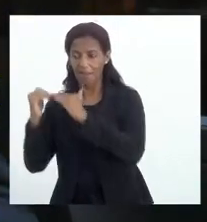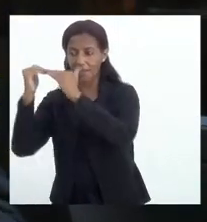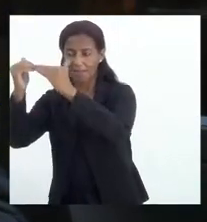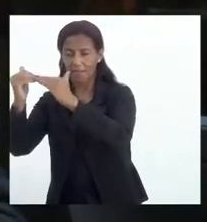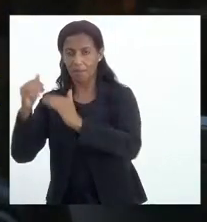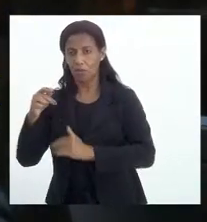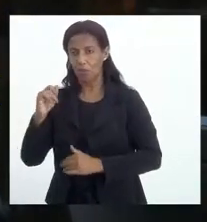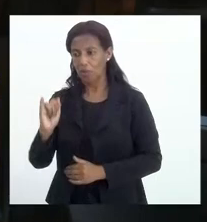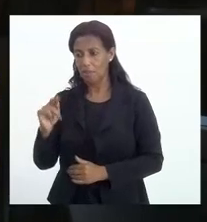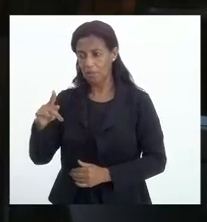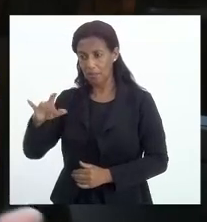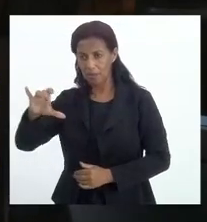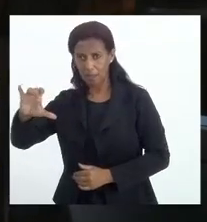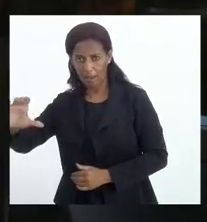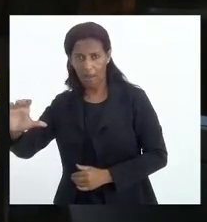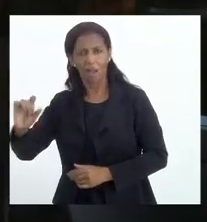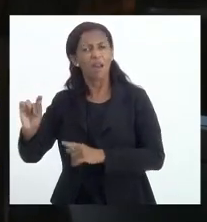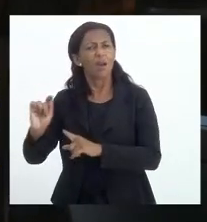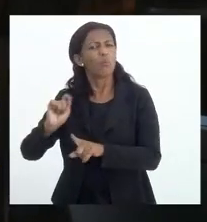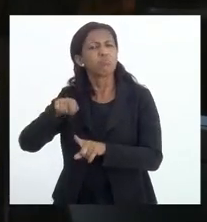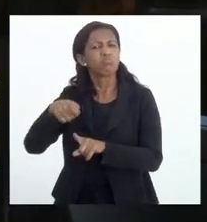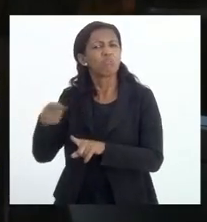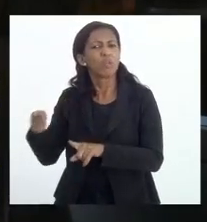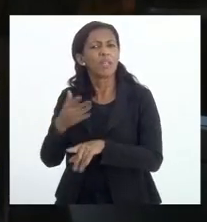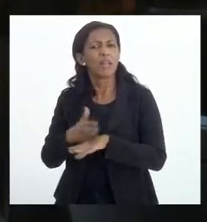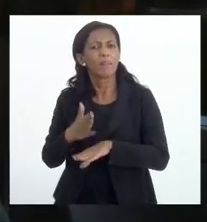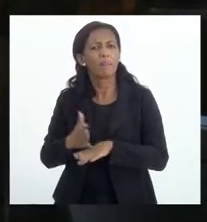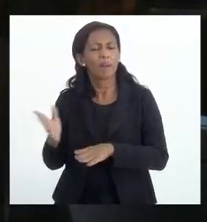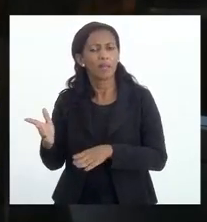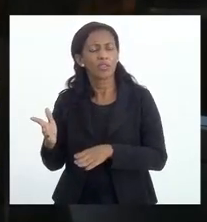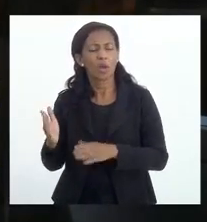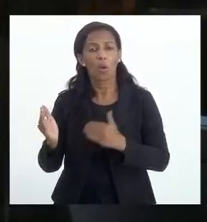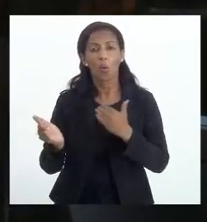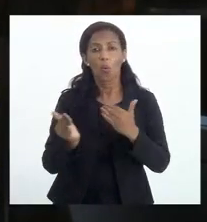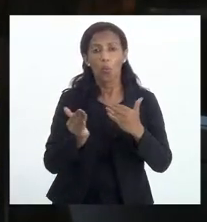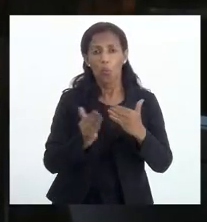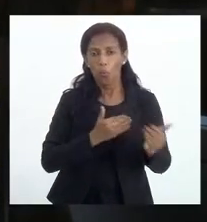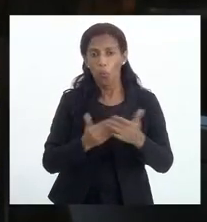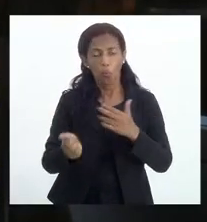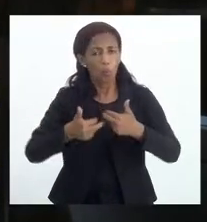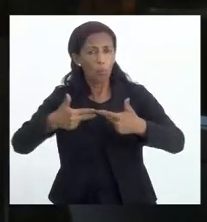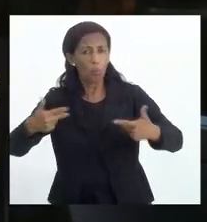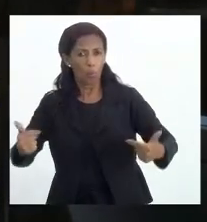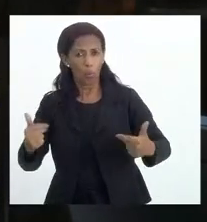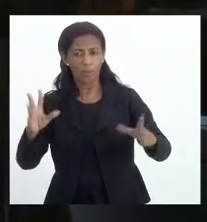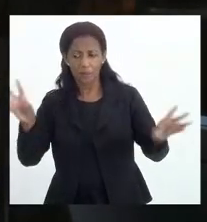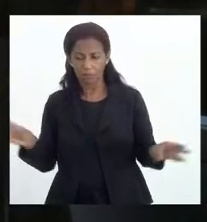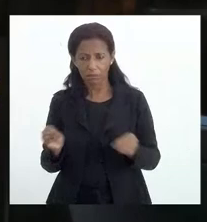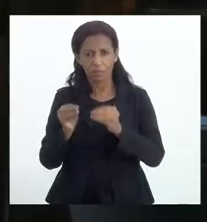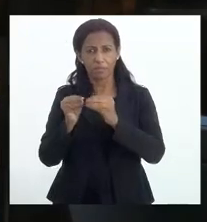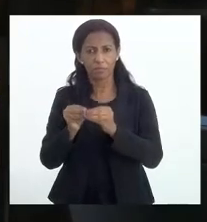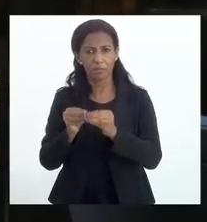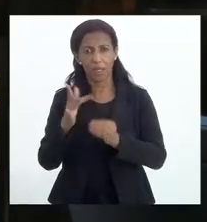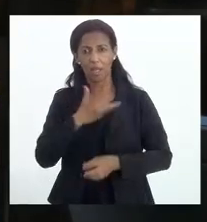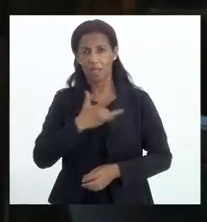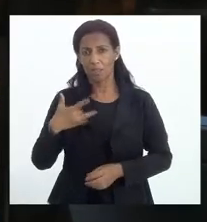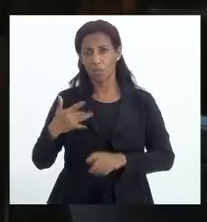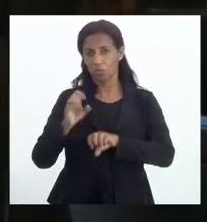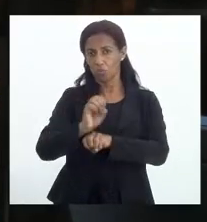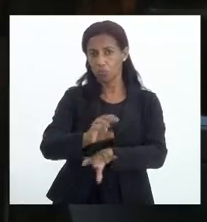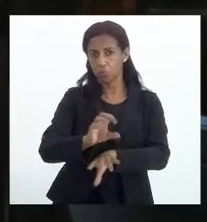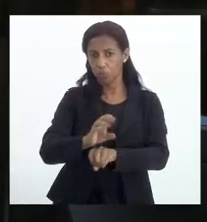é excetuado. O que isso significa na prática? Que qualquer coisa que agregue à saúde e